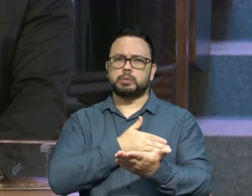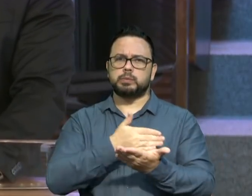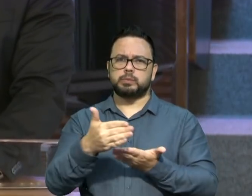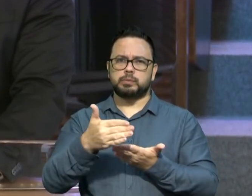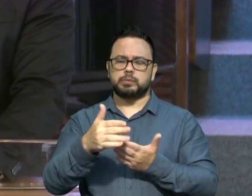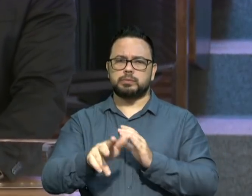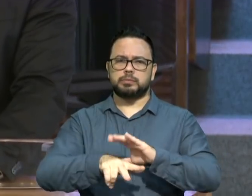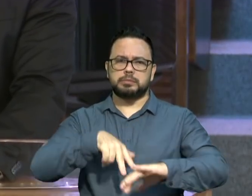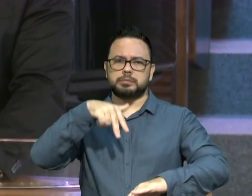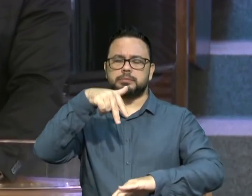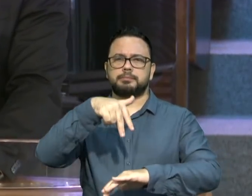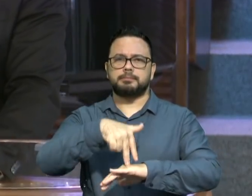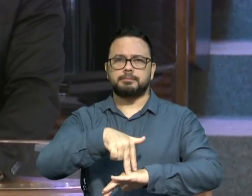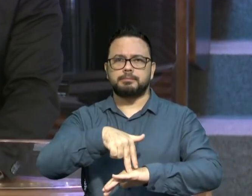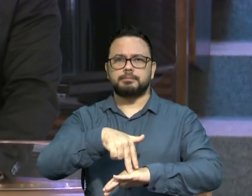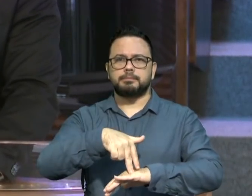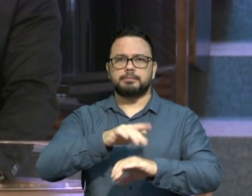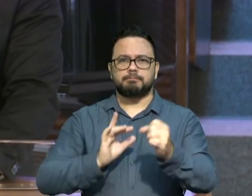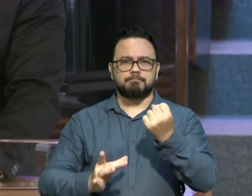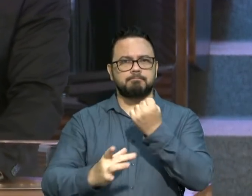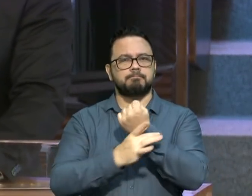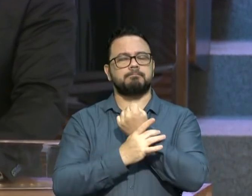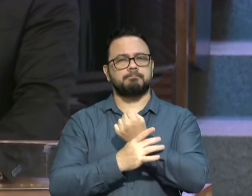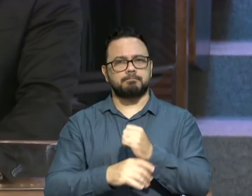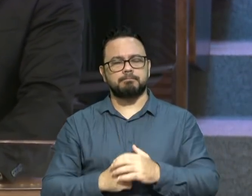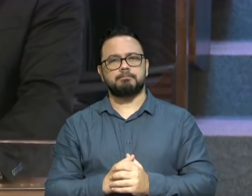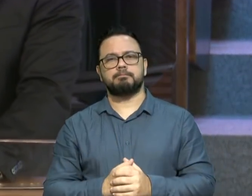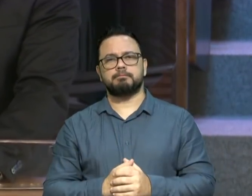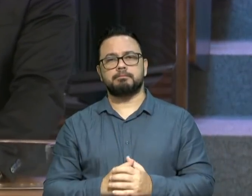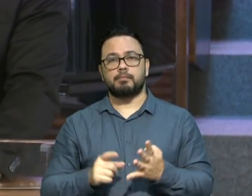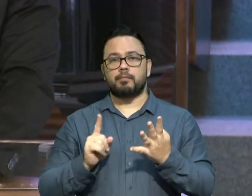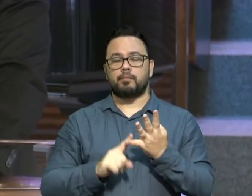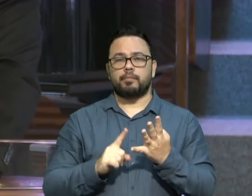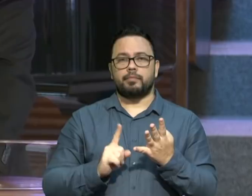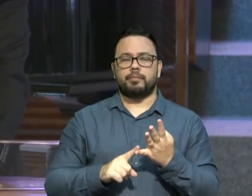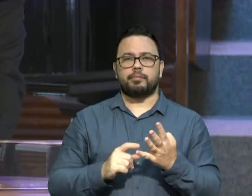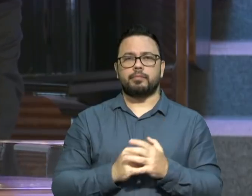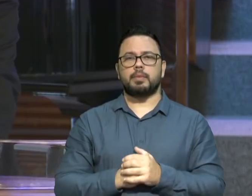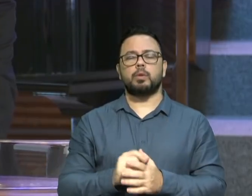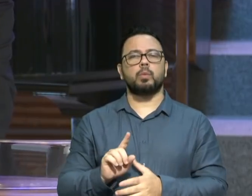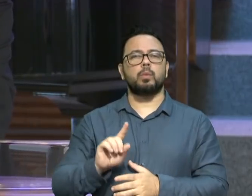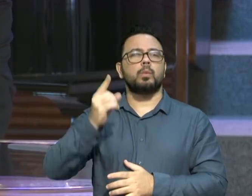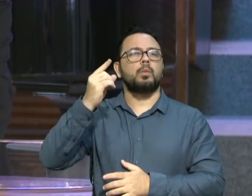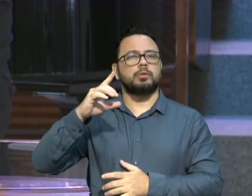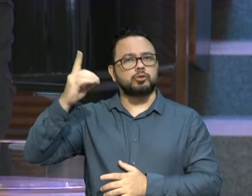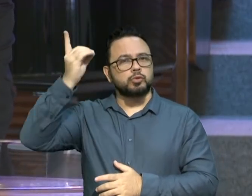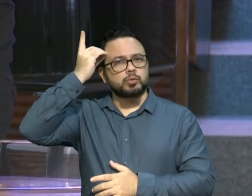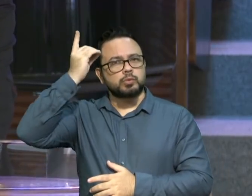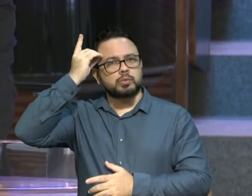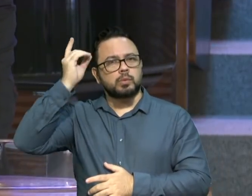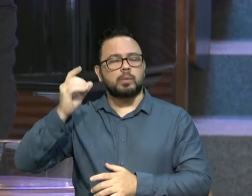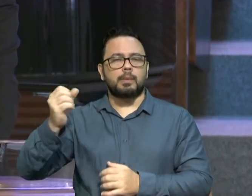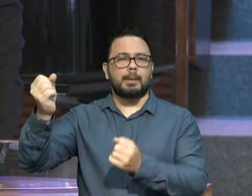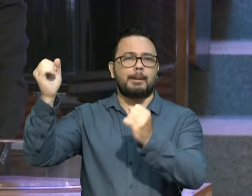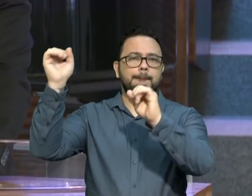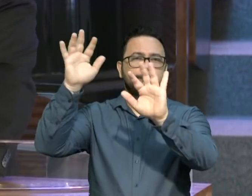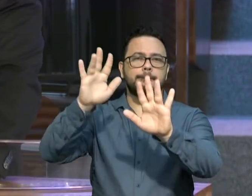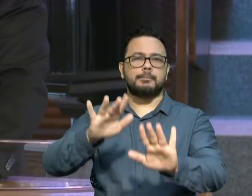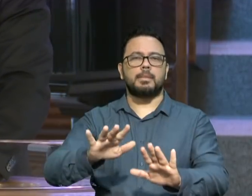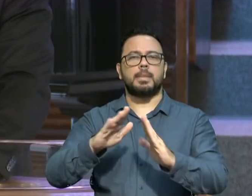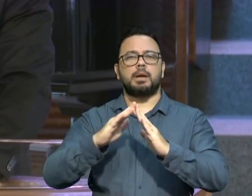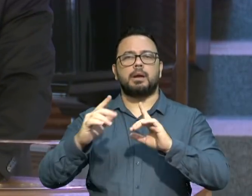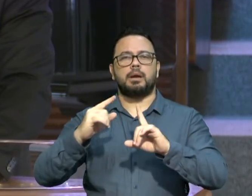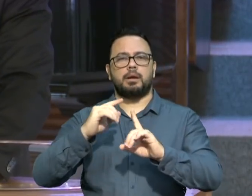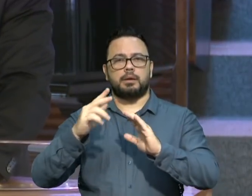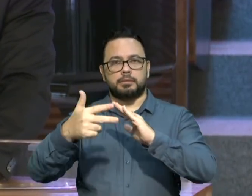o molho movido a garantia da colheita final a quarta a verdade último um a última bênção a sua igreja